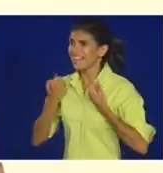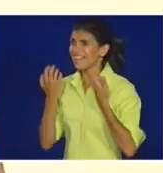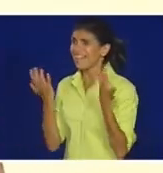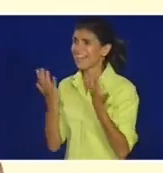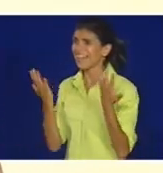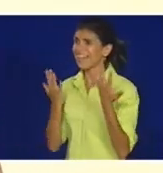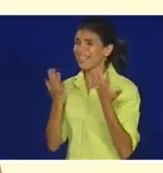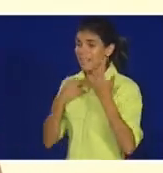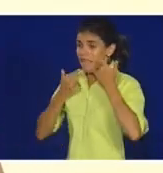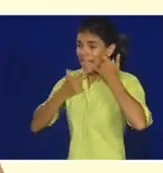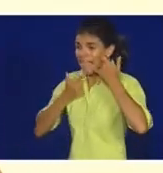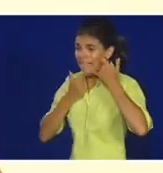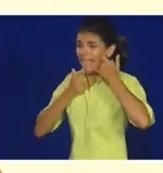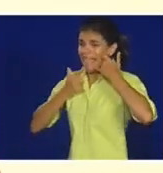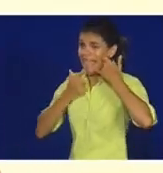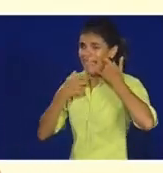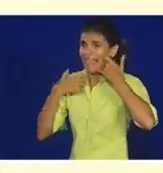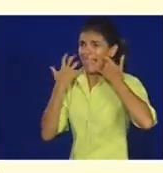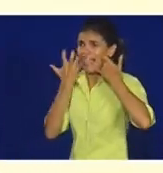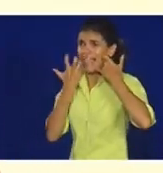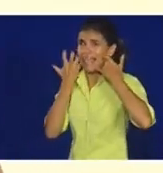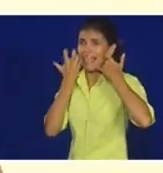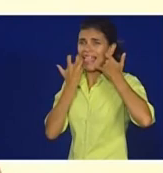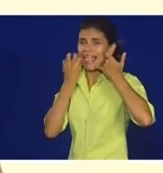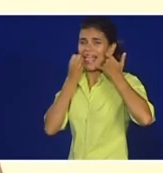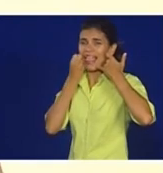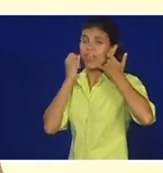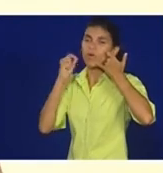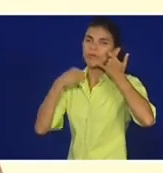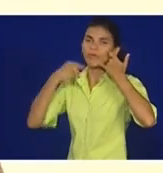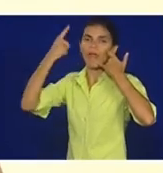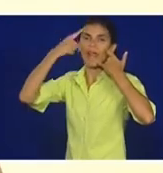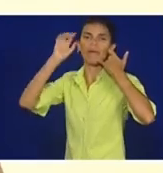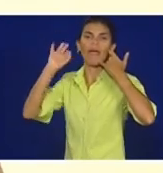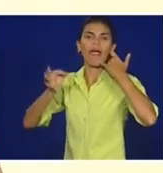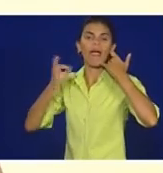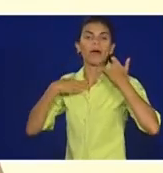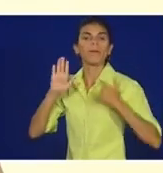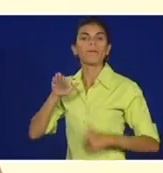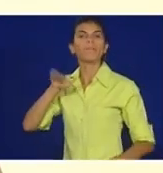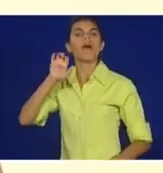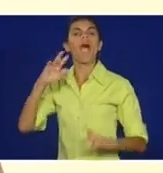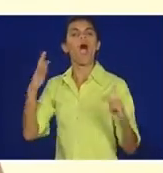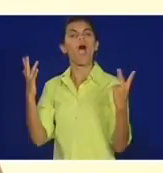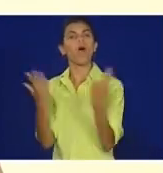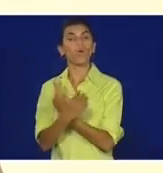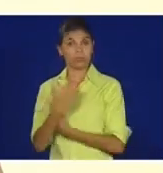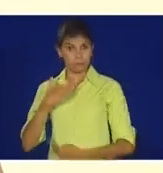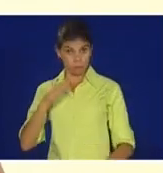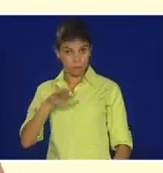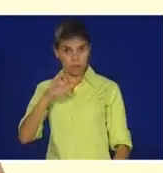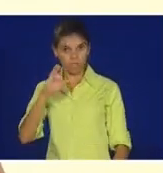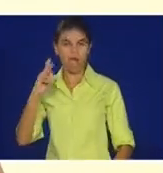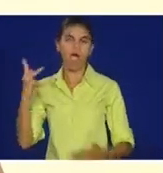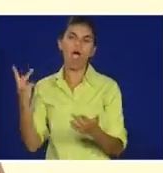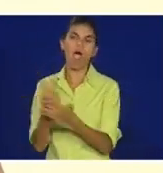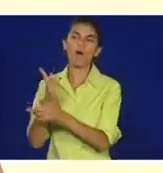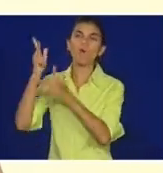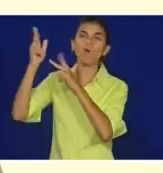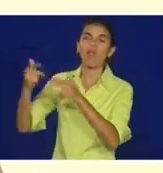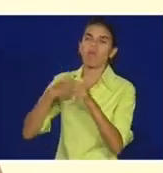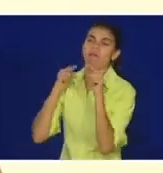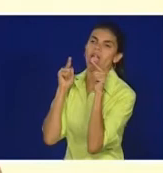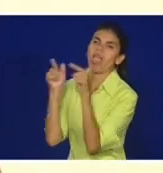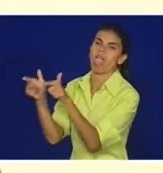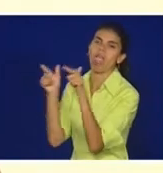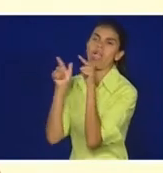E eu fiquei muito sem graça, comecei a rir e realmente me lembrei do tempo da minha mãe, que acontecia